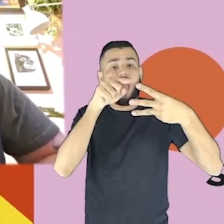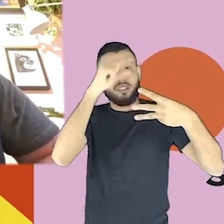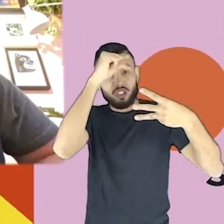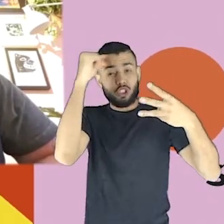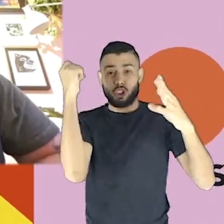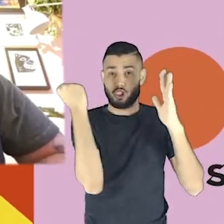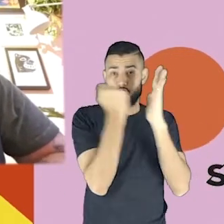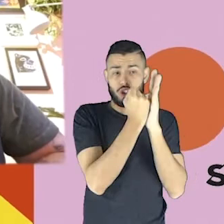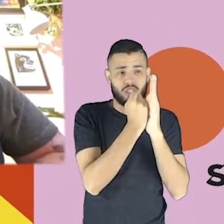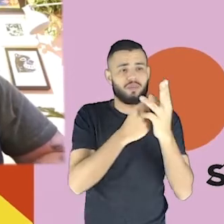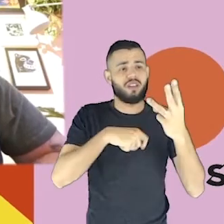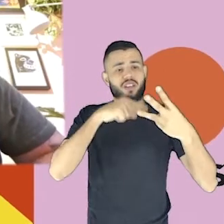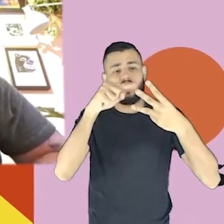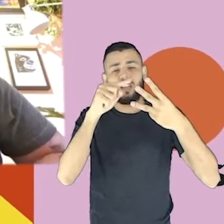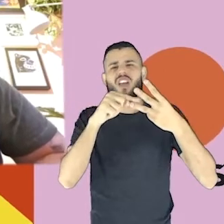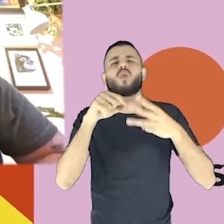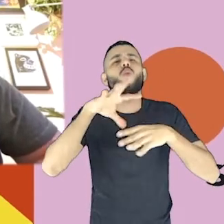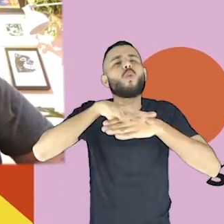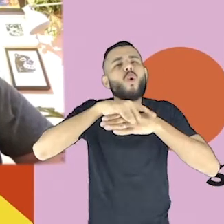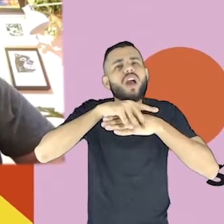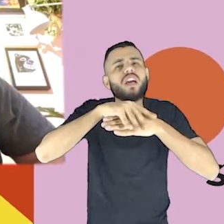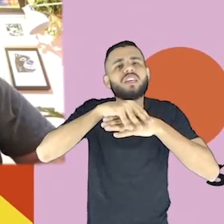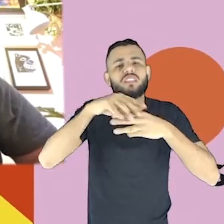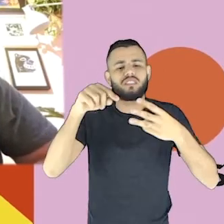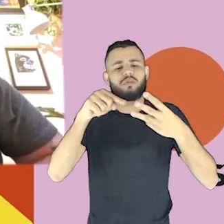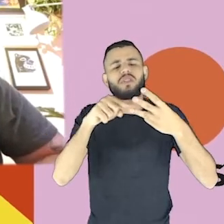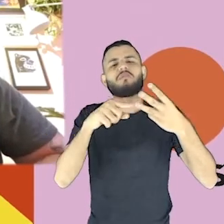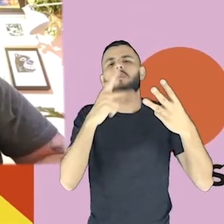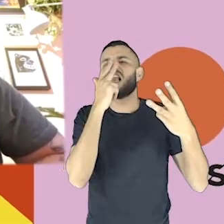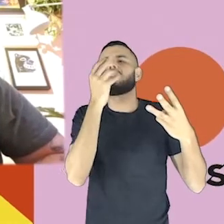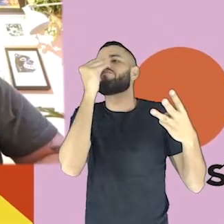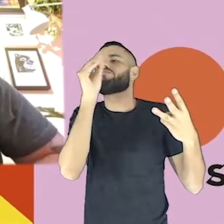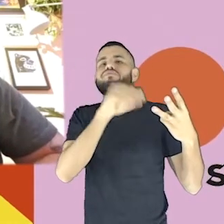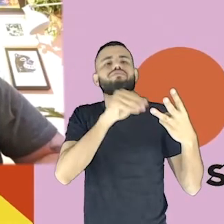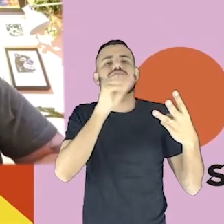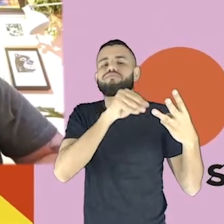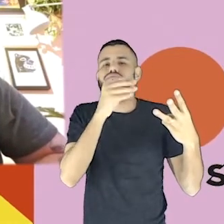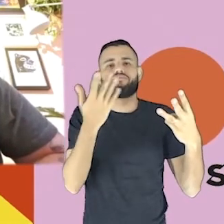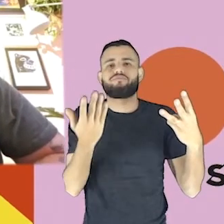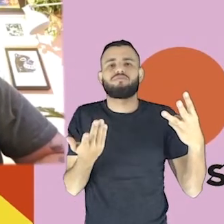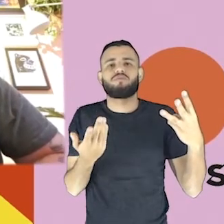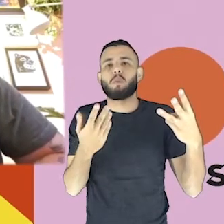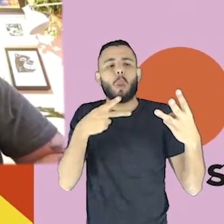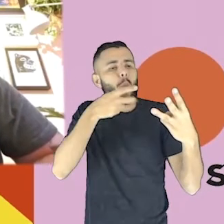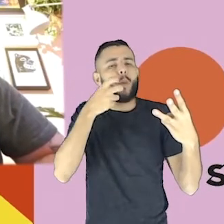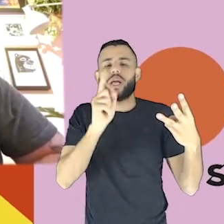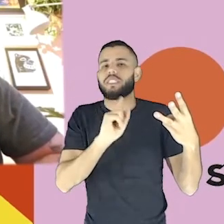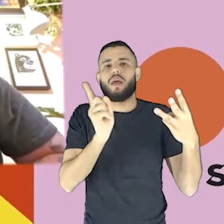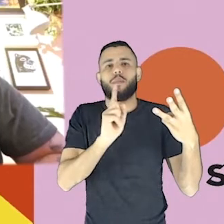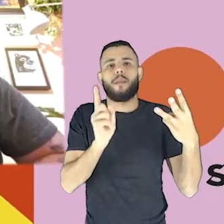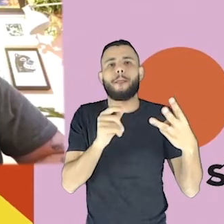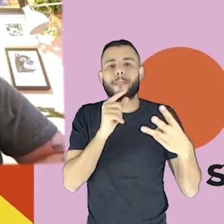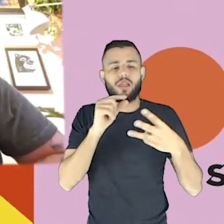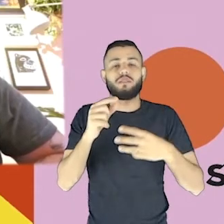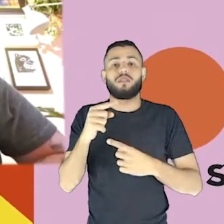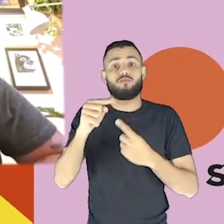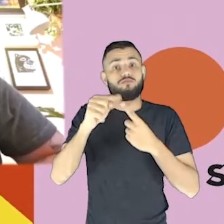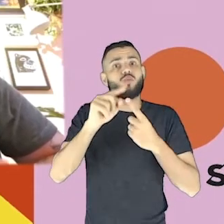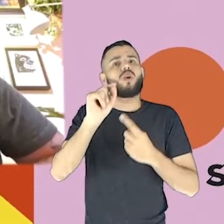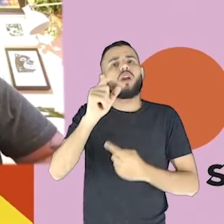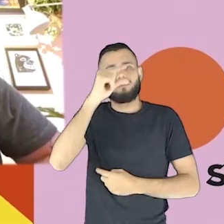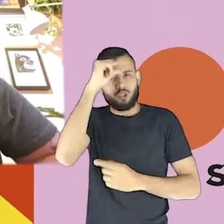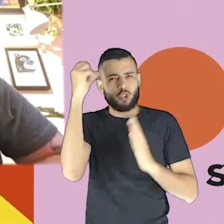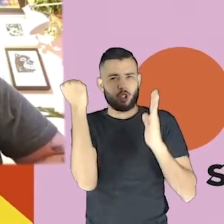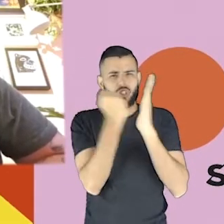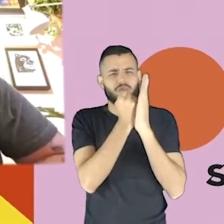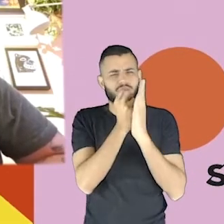da estigmatização, o pilar da patologização e o pilar da invisibilização, né? A estigmatização é você olhar